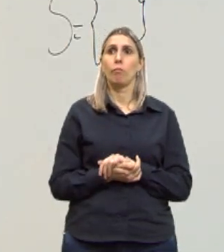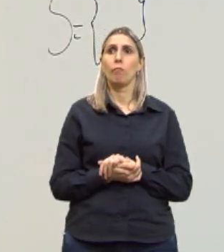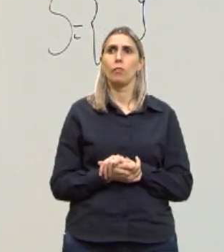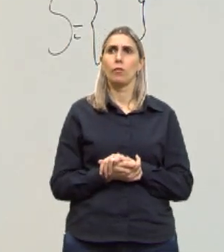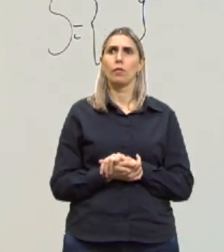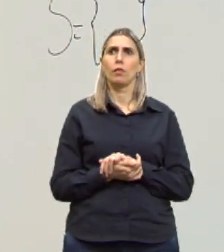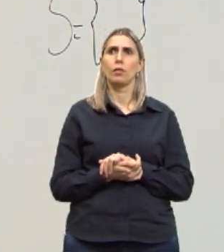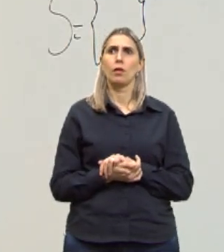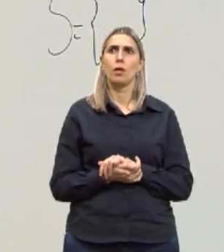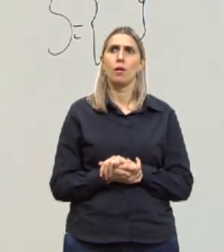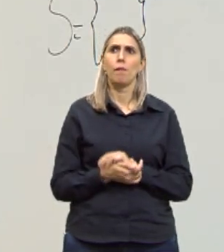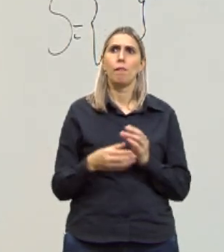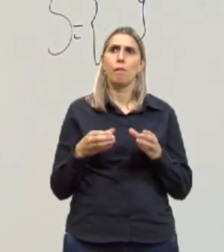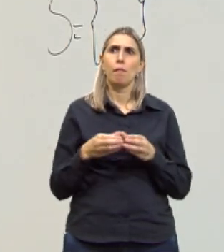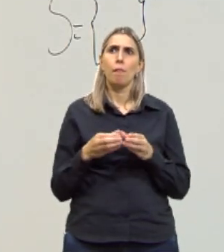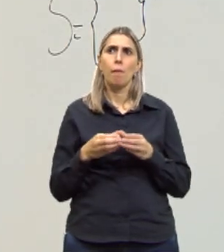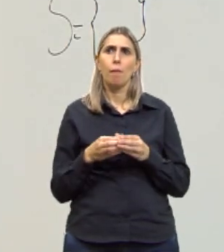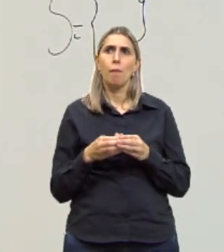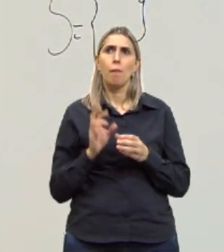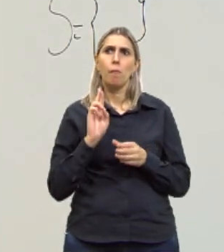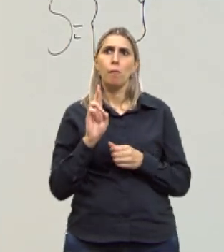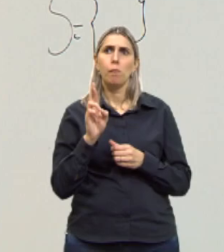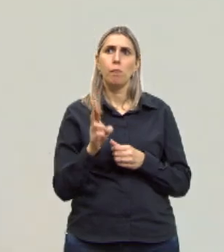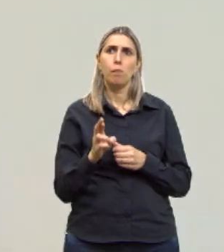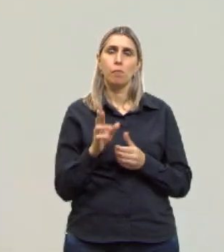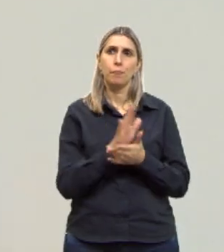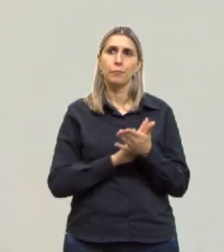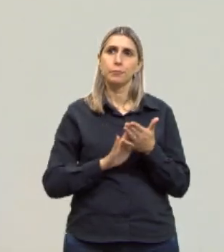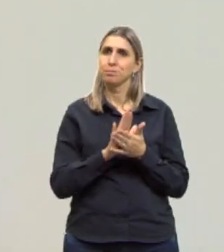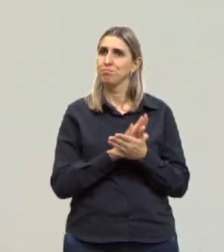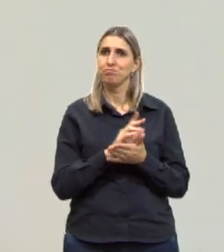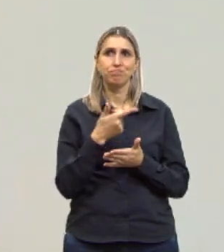Quem é o conjunto de solução aqui? Vazio.